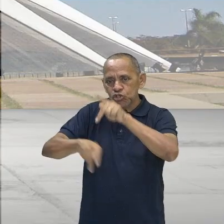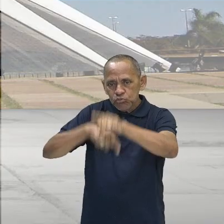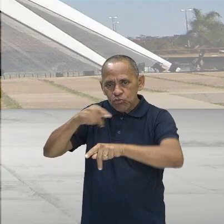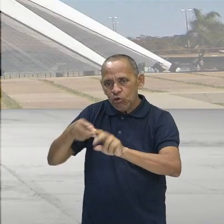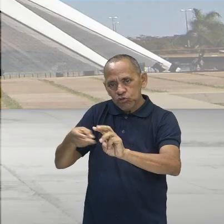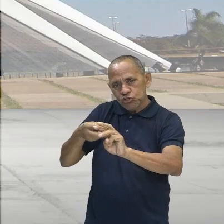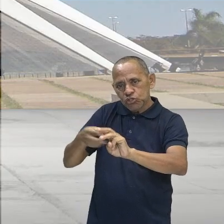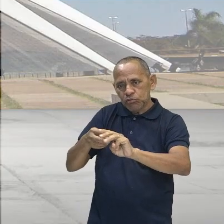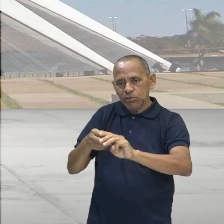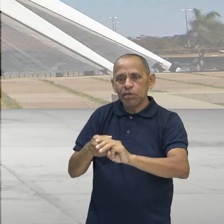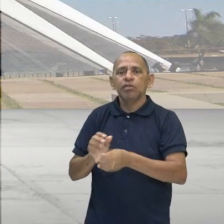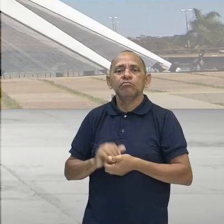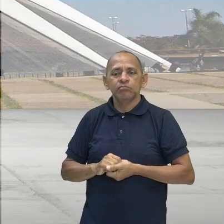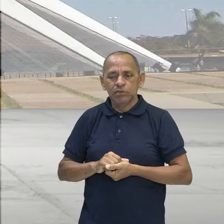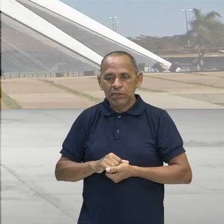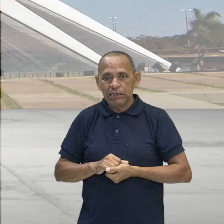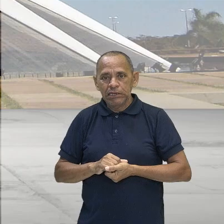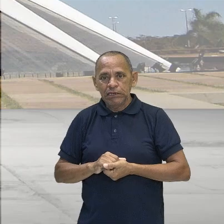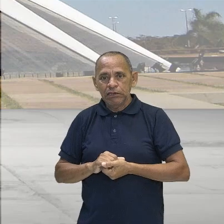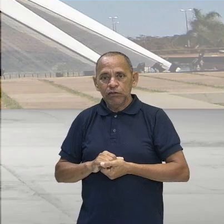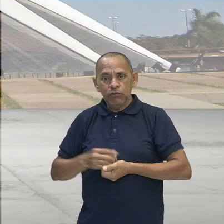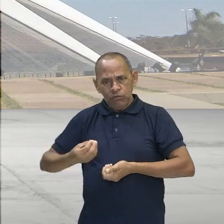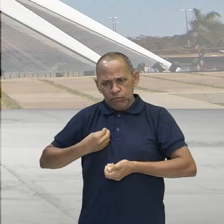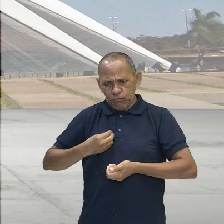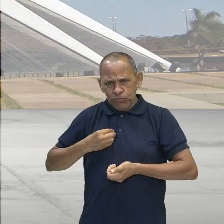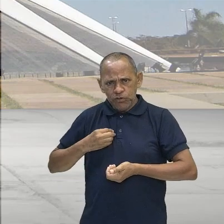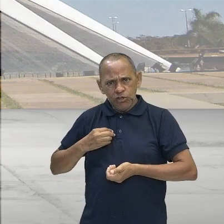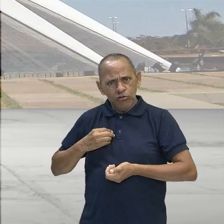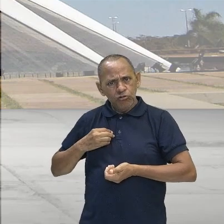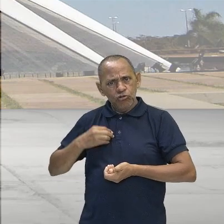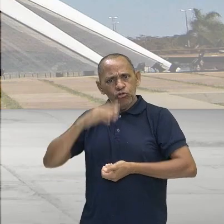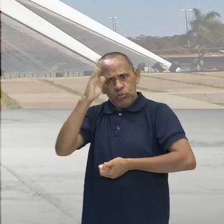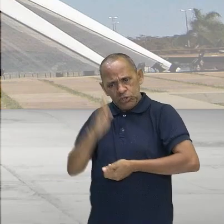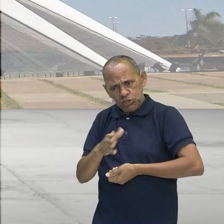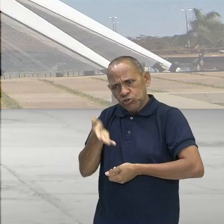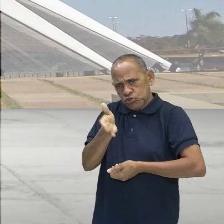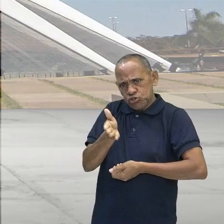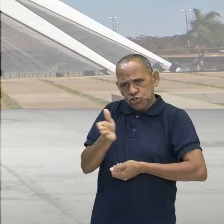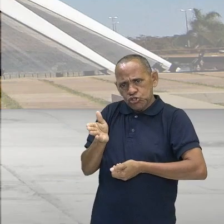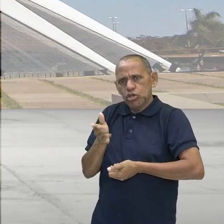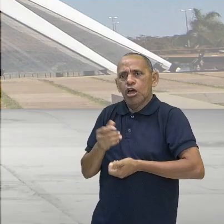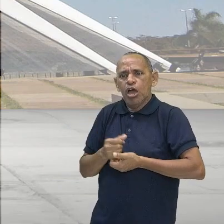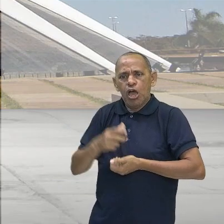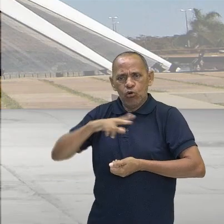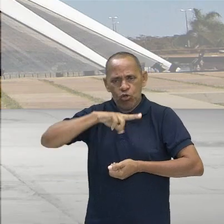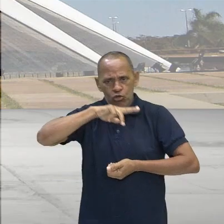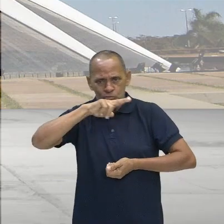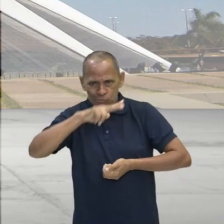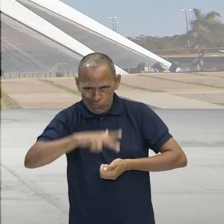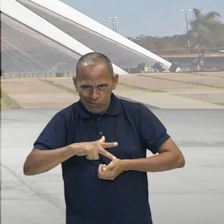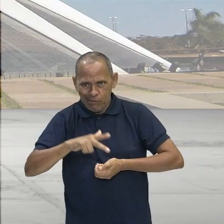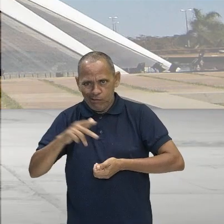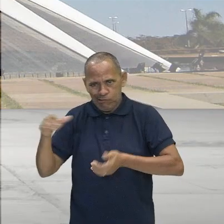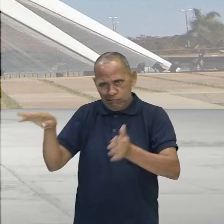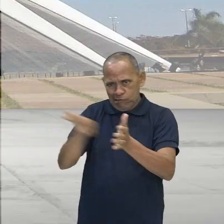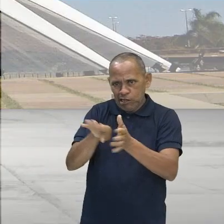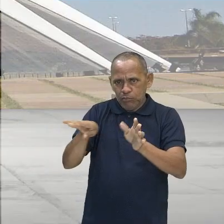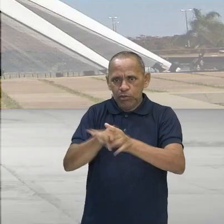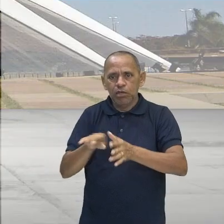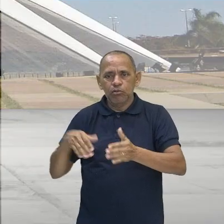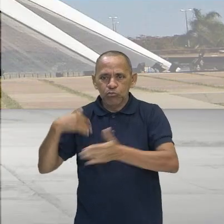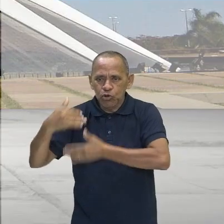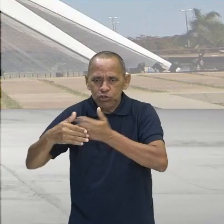estavam quando esta grande nação chamada Brasil começou a se formar, ainda que por um processo de